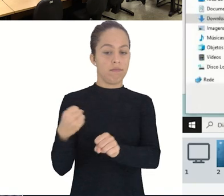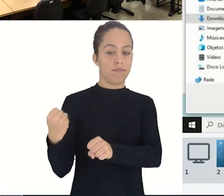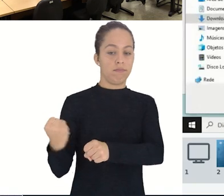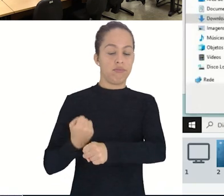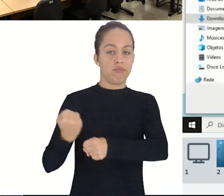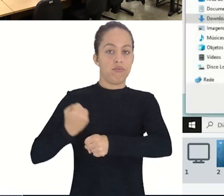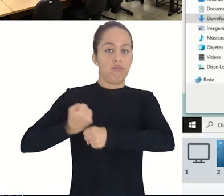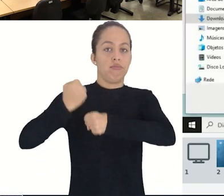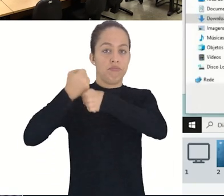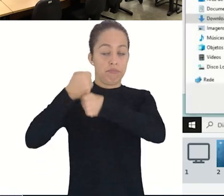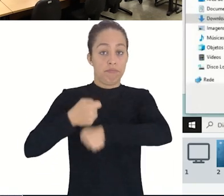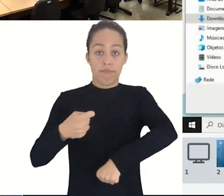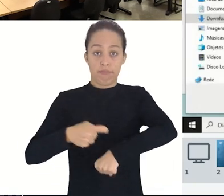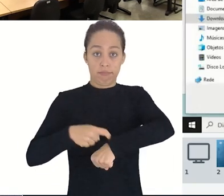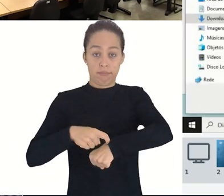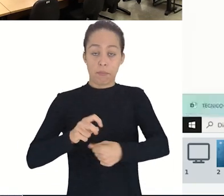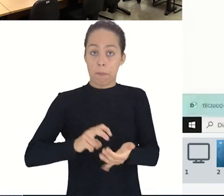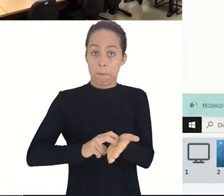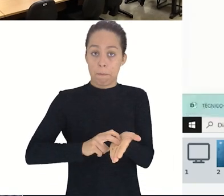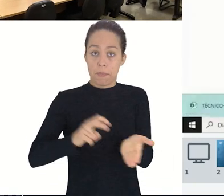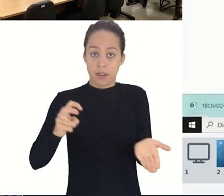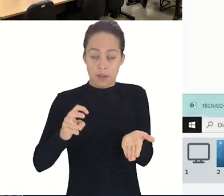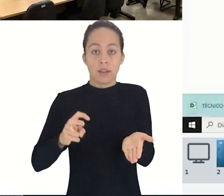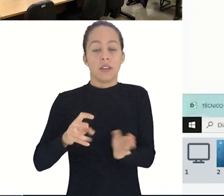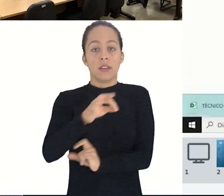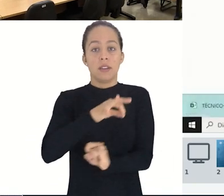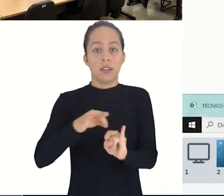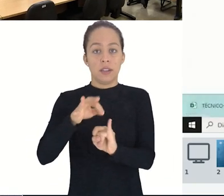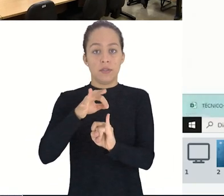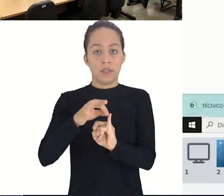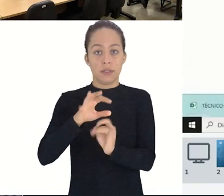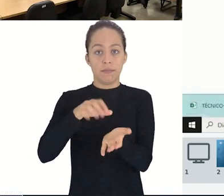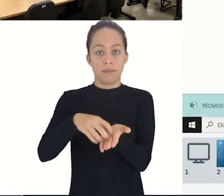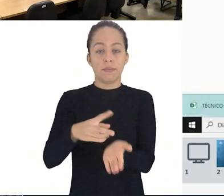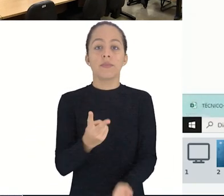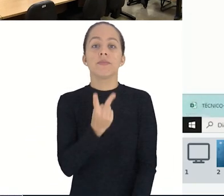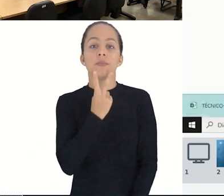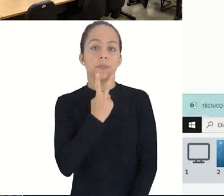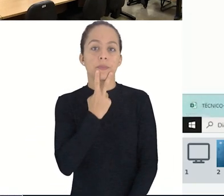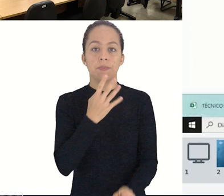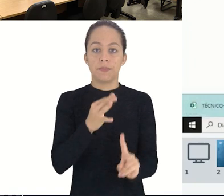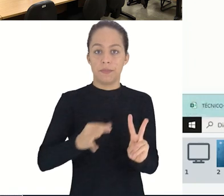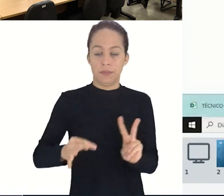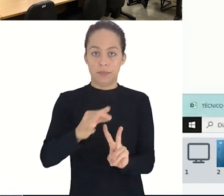Curso técnico subsequente edificações matutino, Campus Vitória.